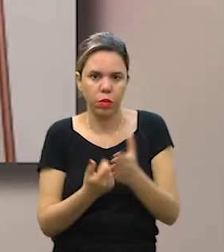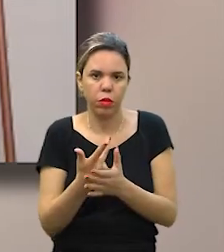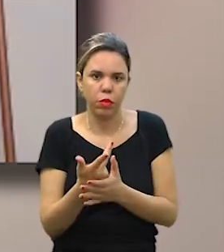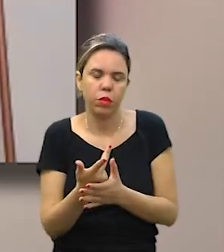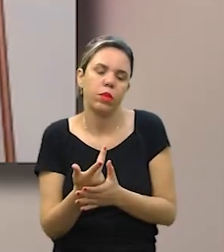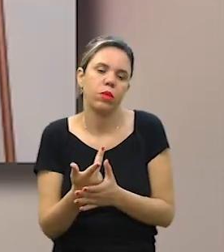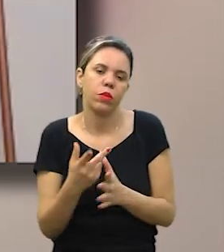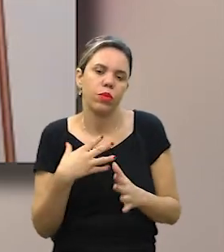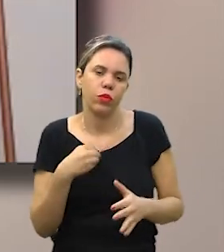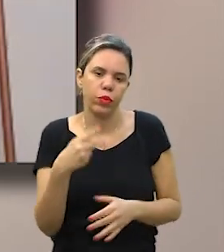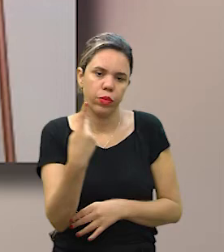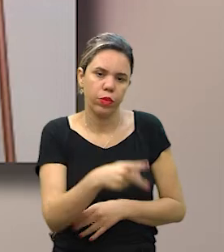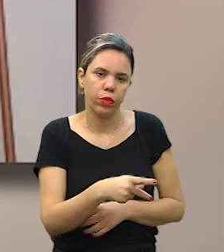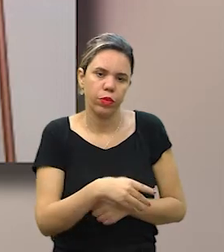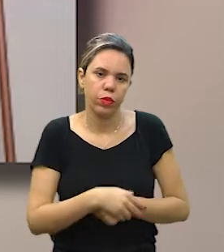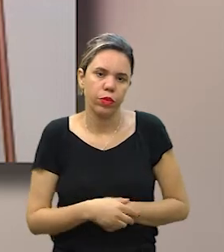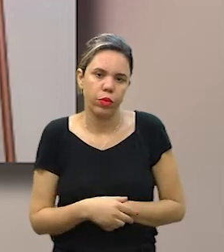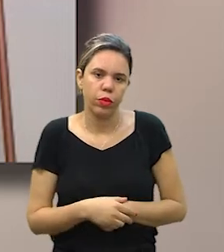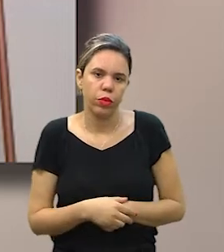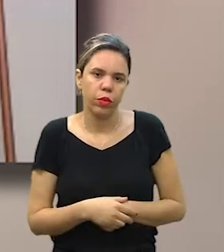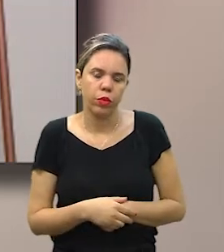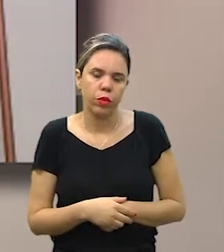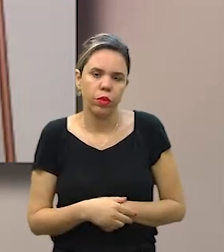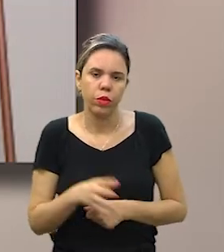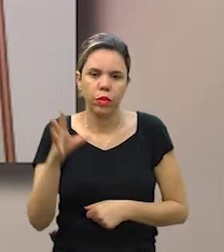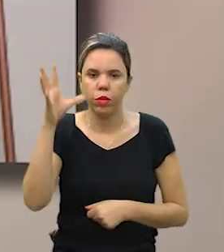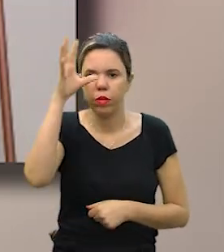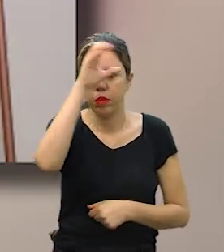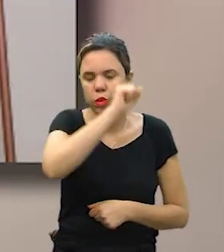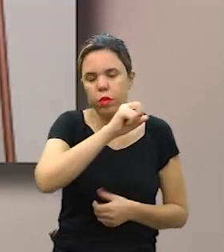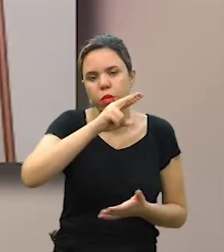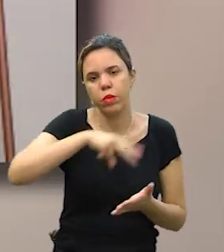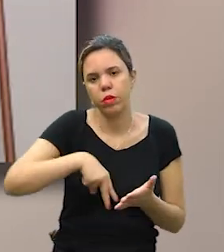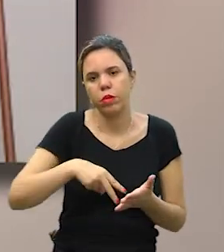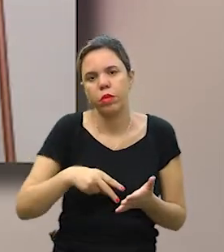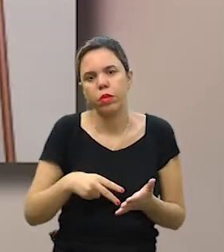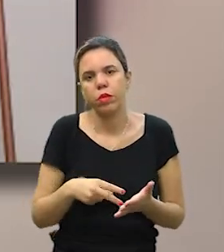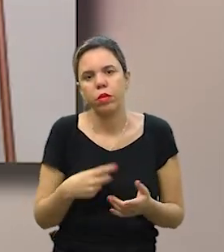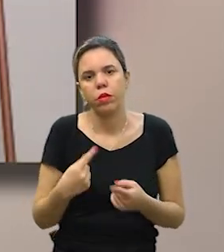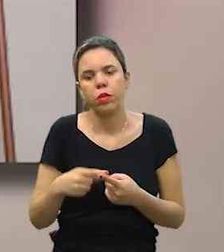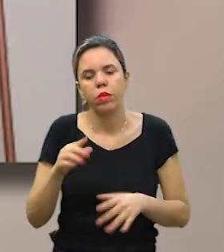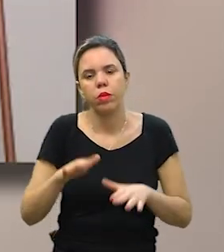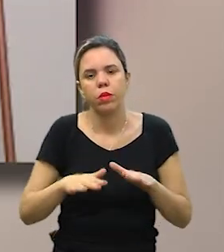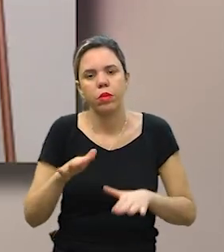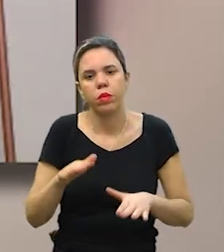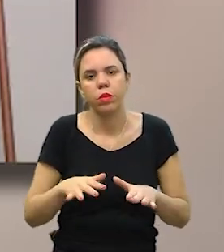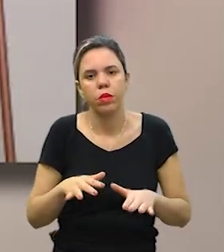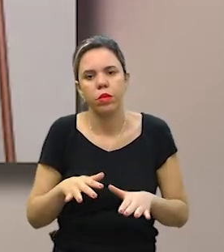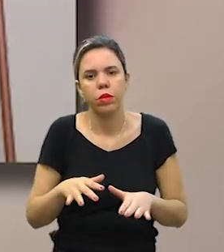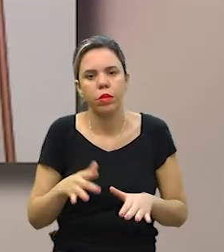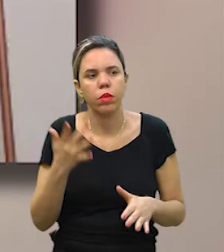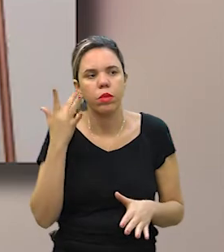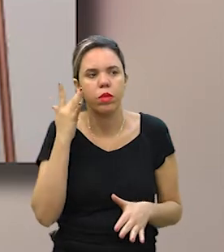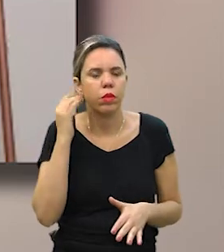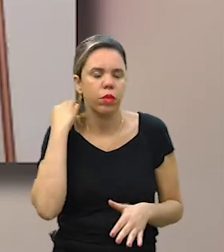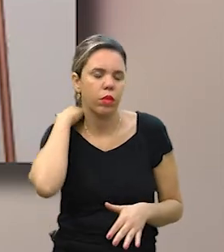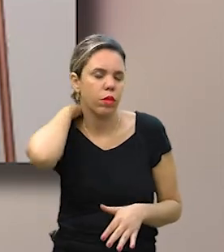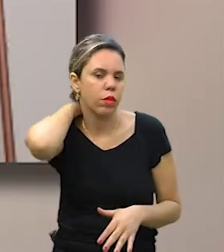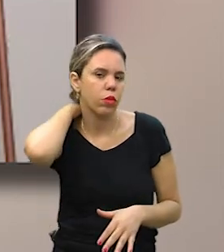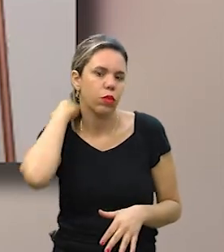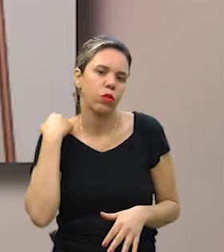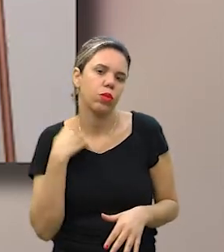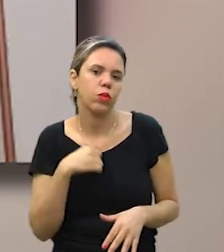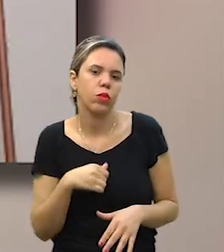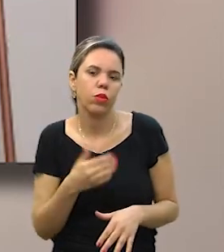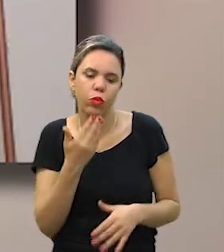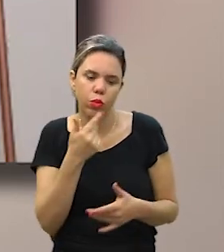que estão comprando para os seus filhos. Então, aprendam a ler o rótulo, porque às vezes você acha